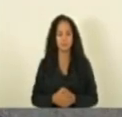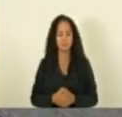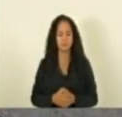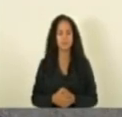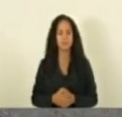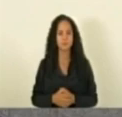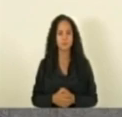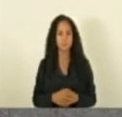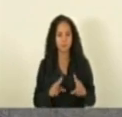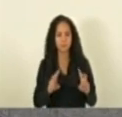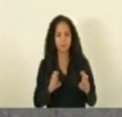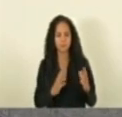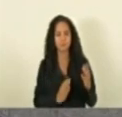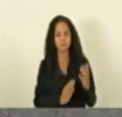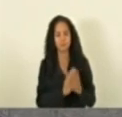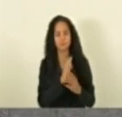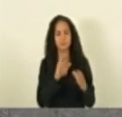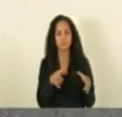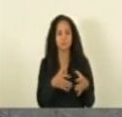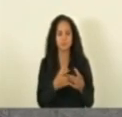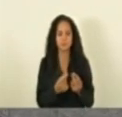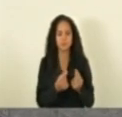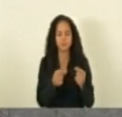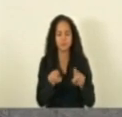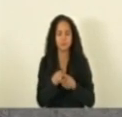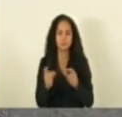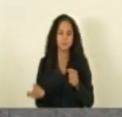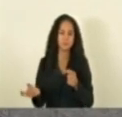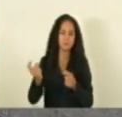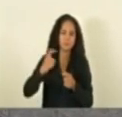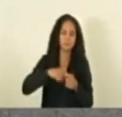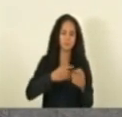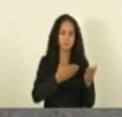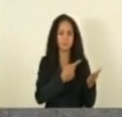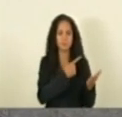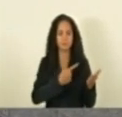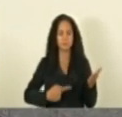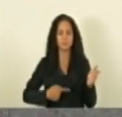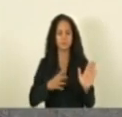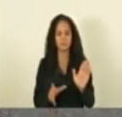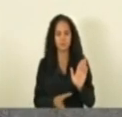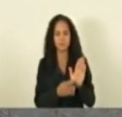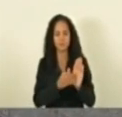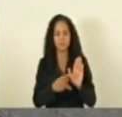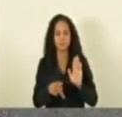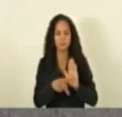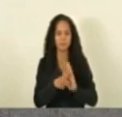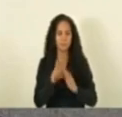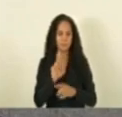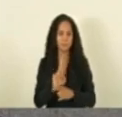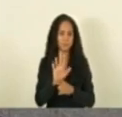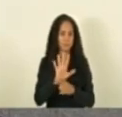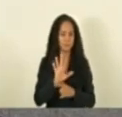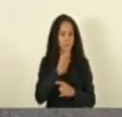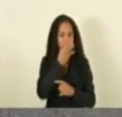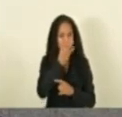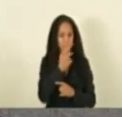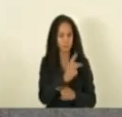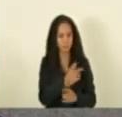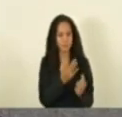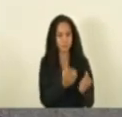Matéria aprovada na Comissão de Finanças. Devolvo a Vossa Excelência, senhor presidente, com a emenda da Procuradoria.